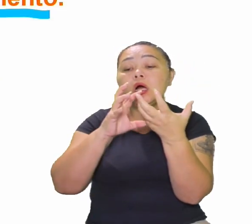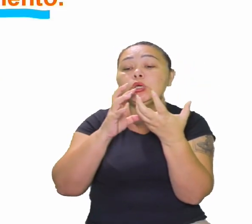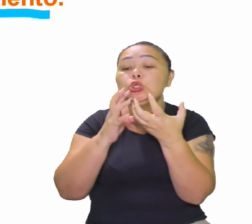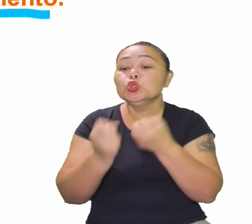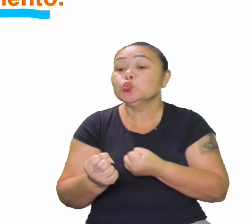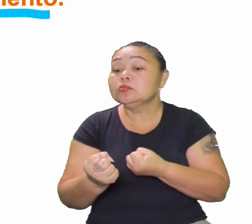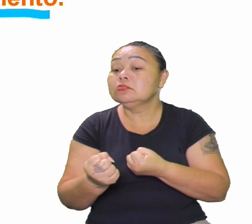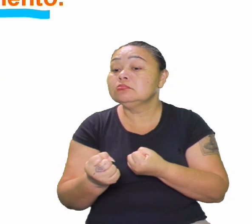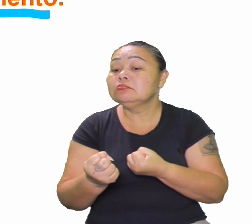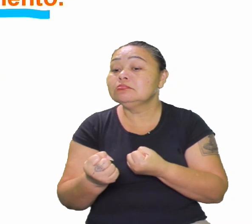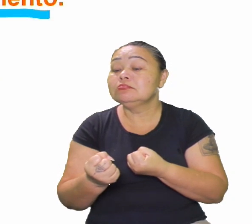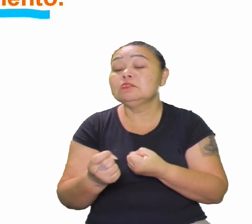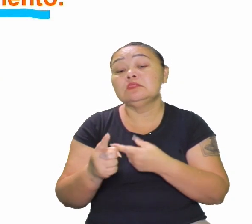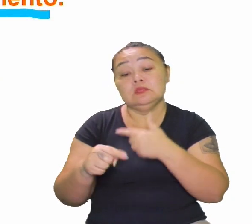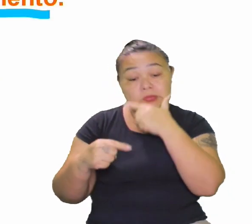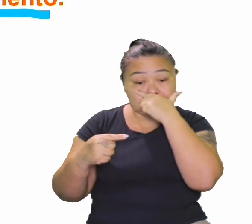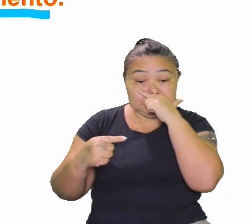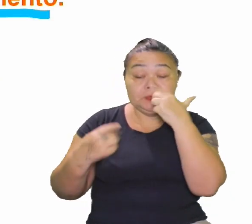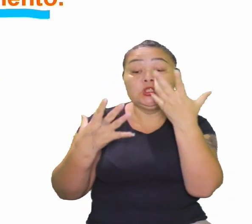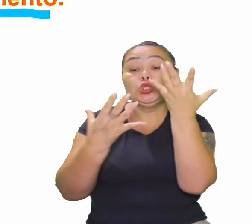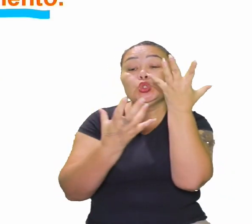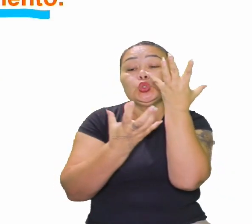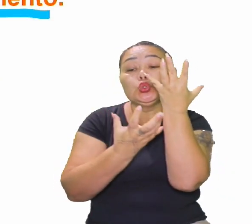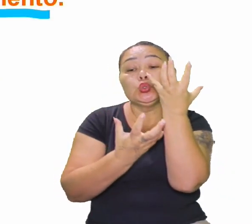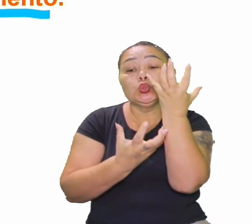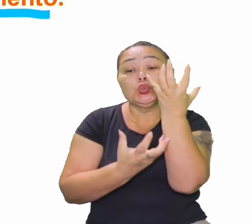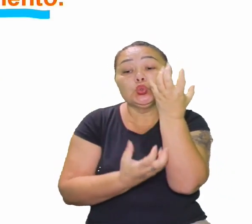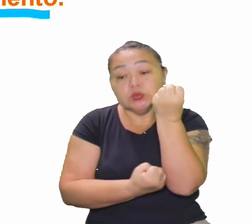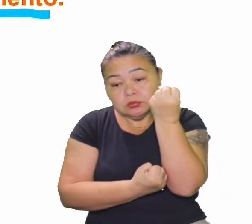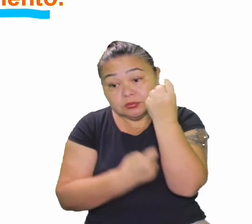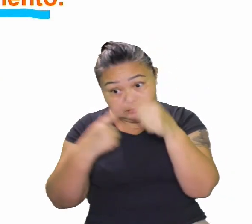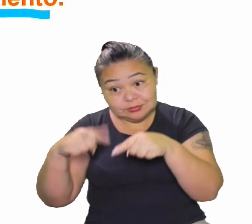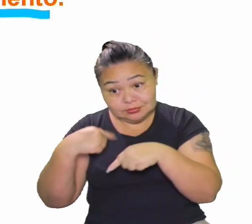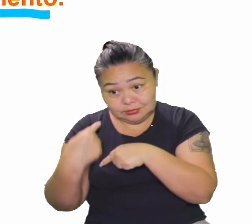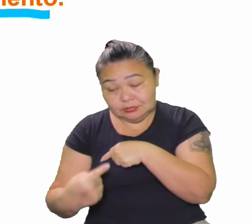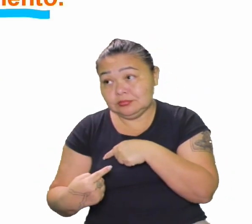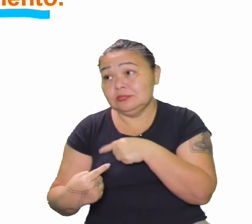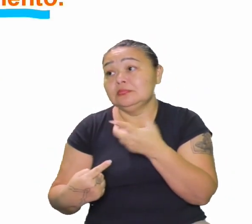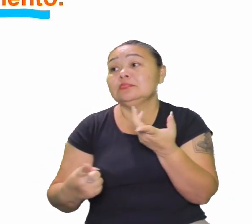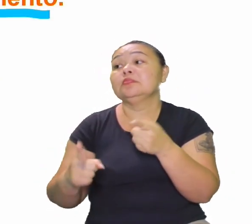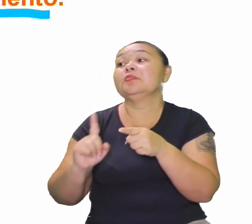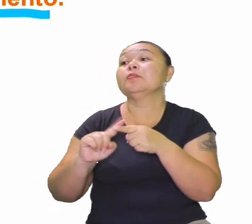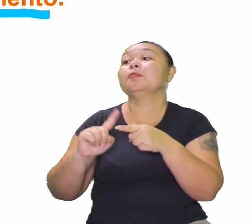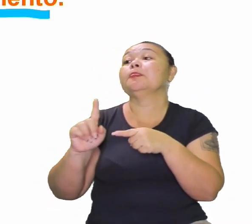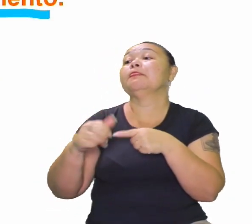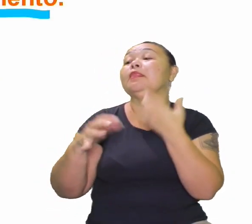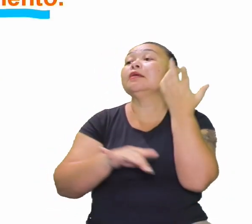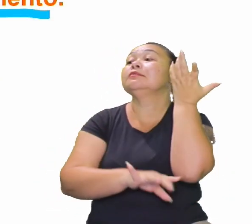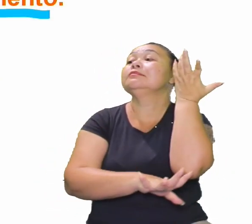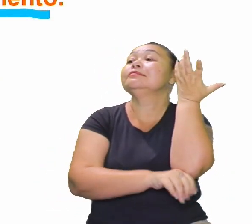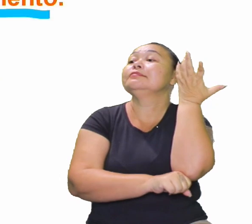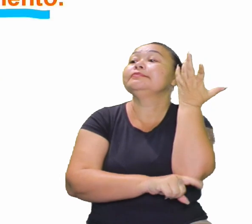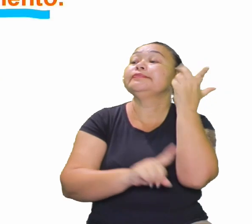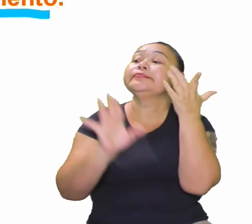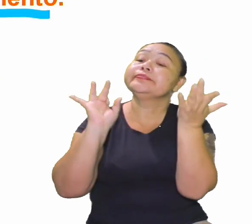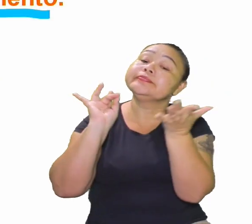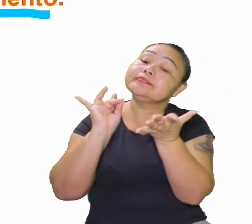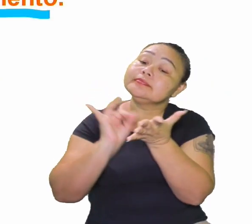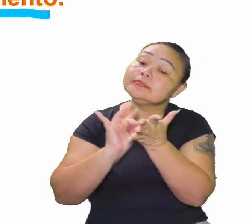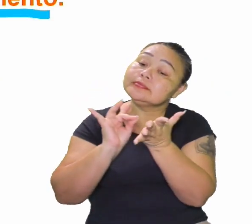Gente, provocando esse secamento das folhas, porque ele acaba, quando ele atinge a raiz, na verdade, ele